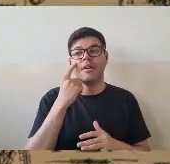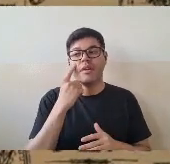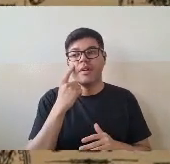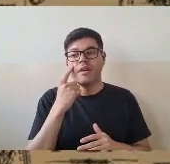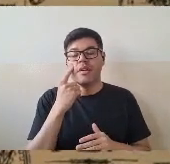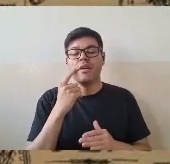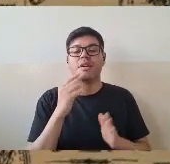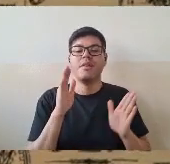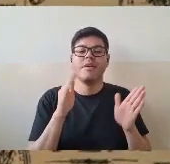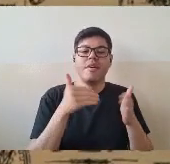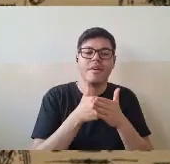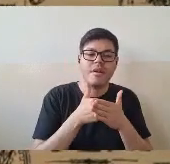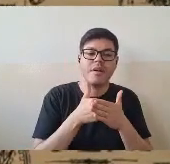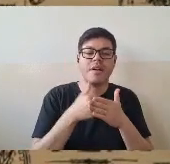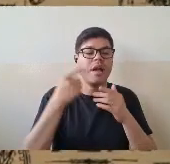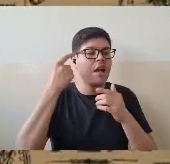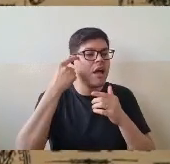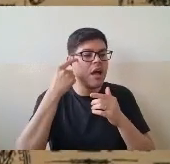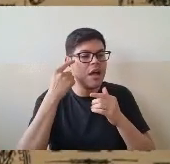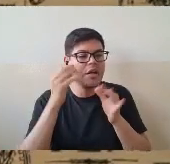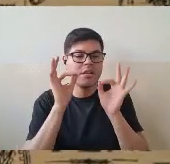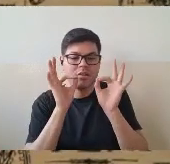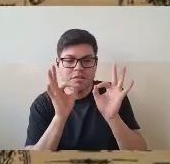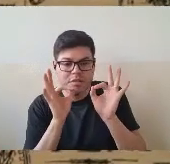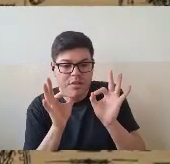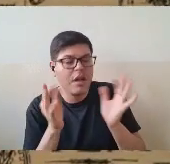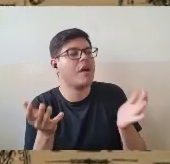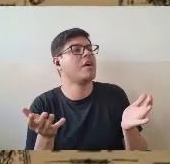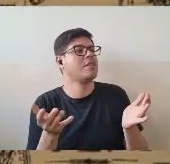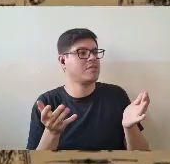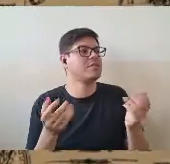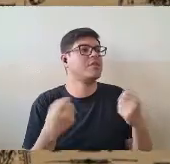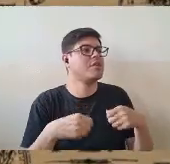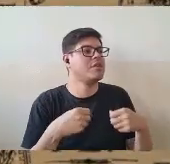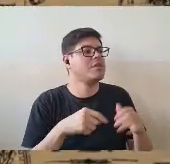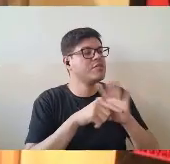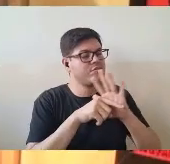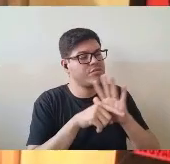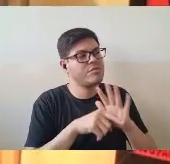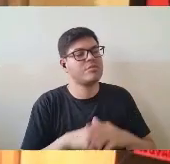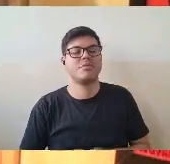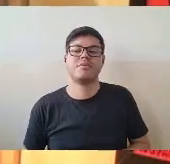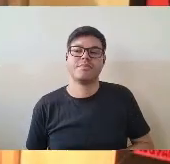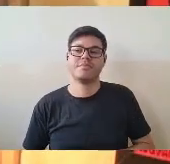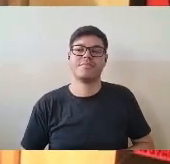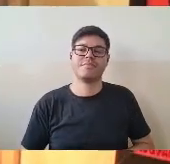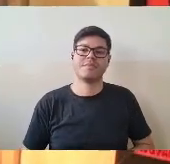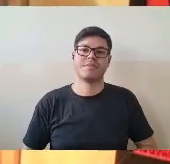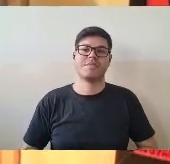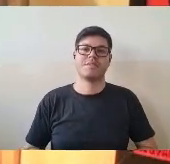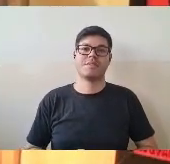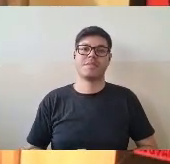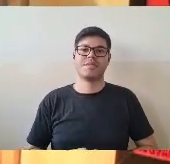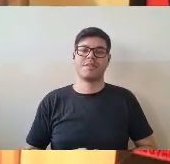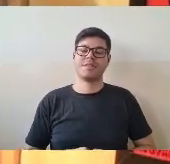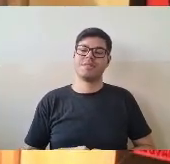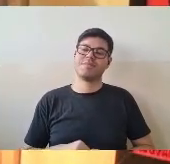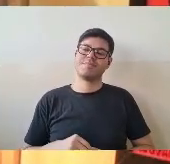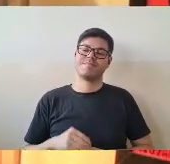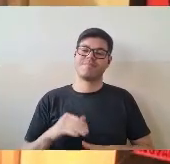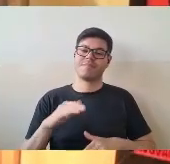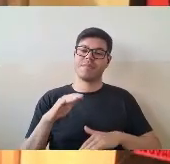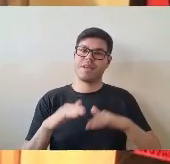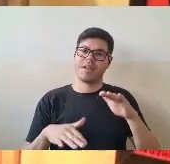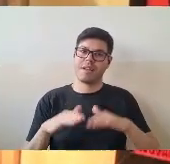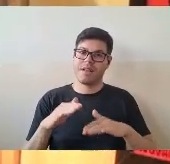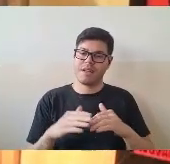Tem gente que já deu 30, tem gente que não sabe que a moleira é aberta, né? É aberta. A criança vai crescendo,